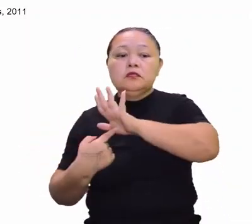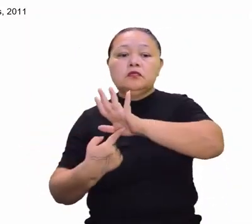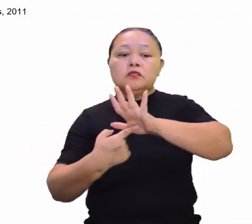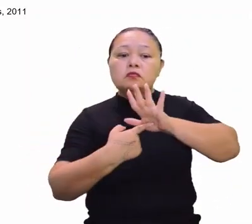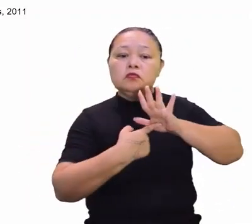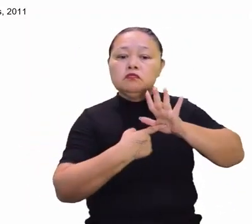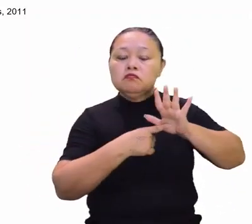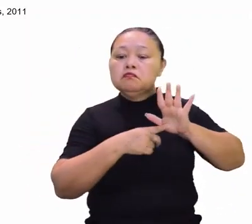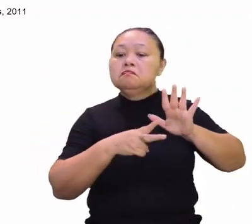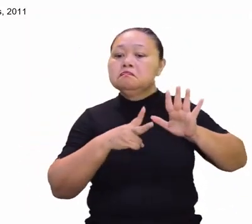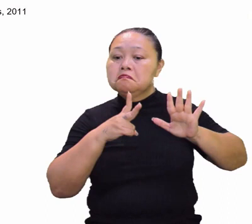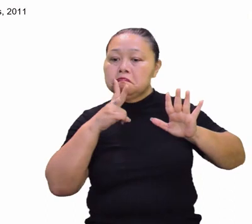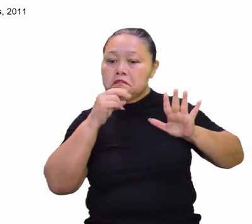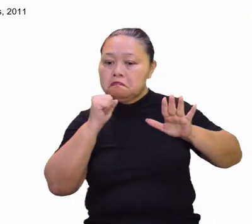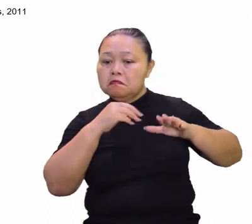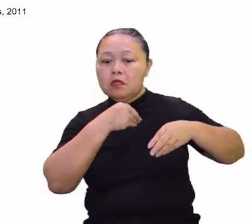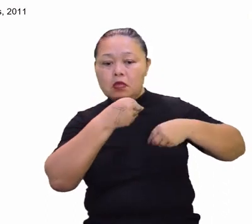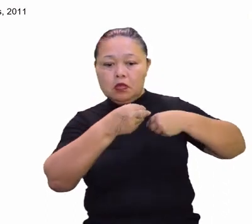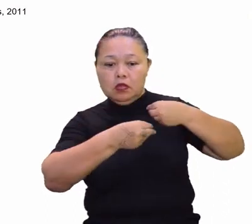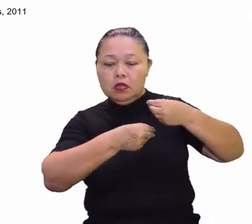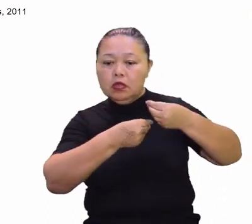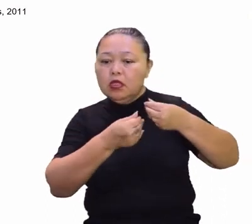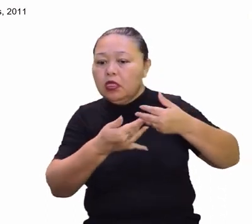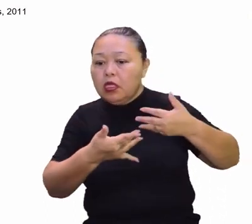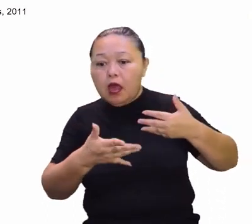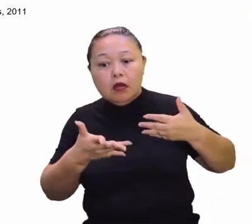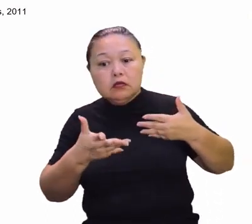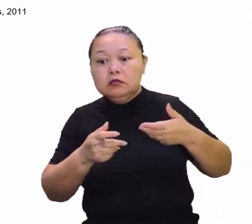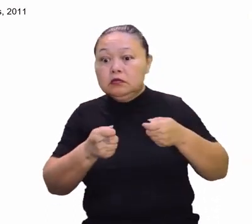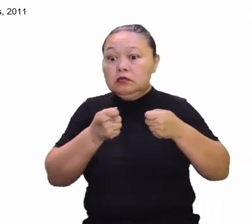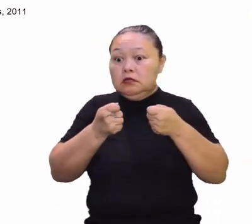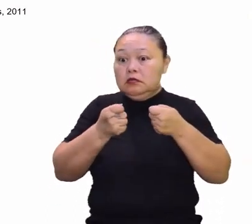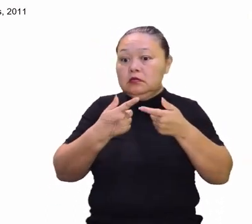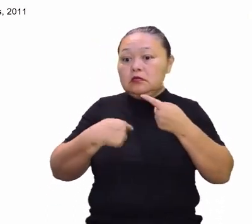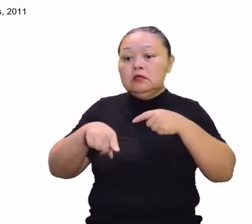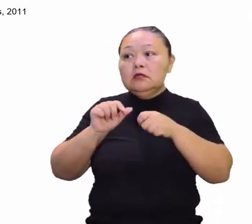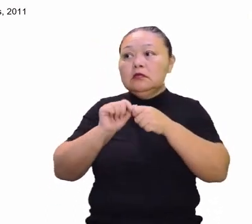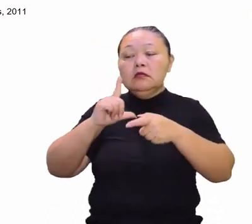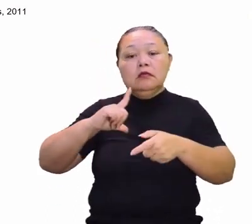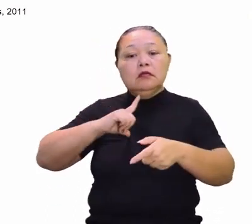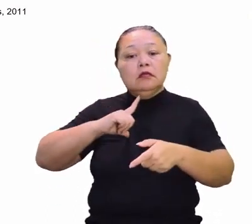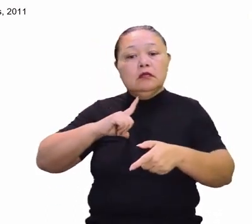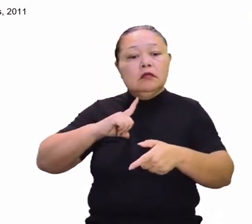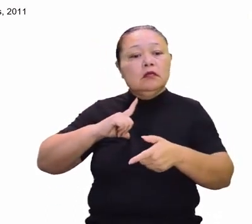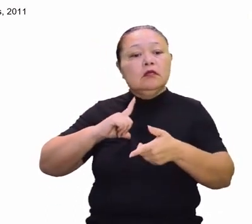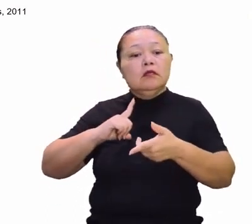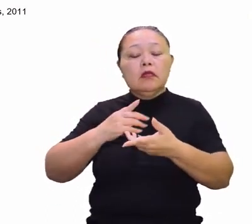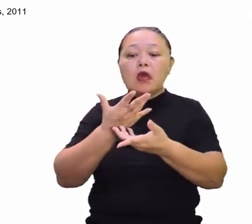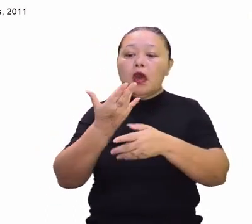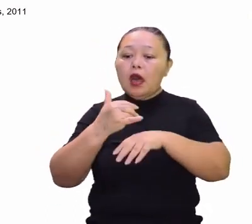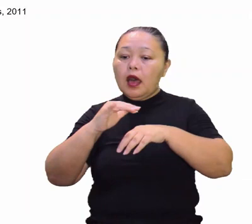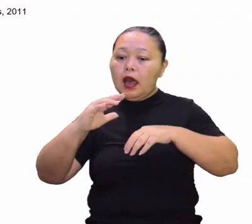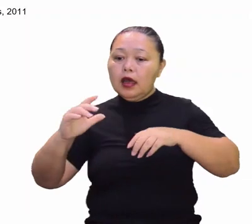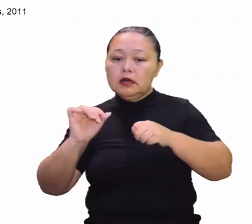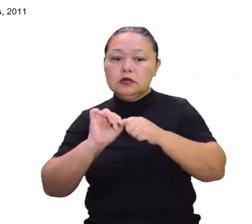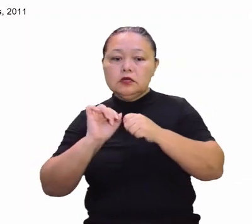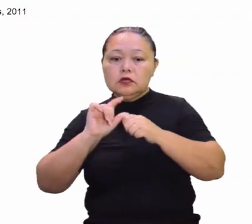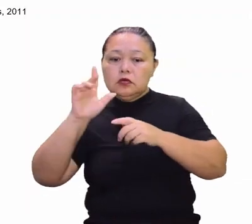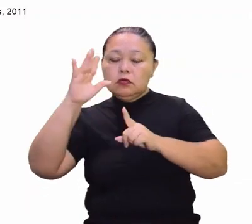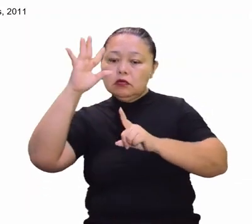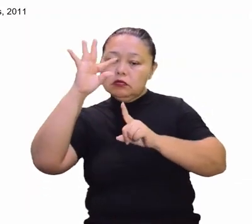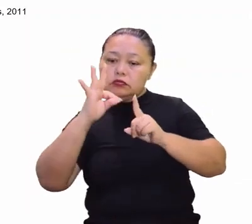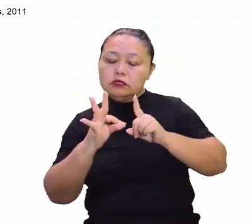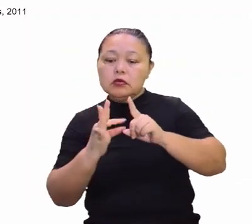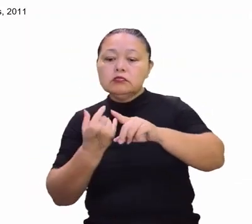apresentam resistência aos processos erosivos e geralmente são ácidos e de